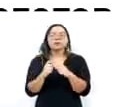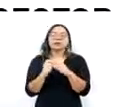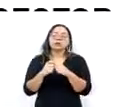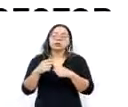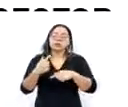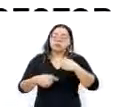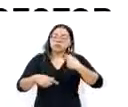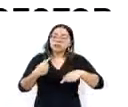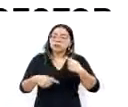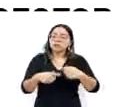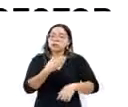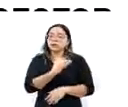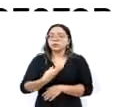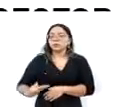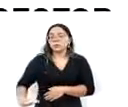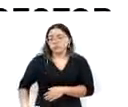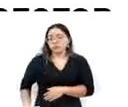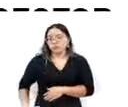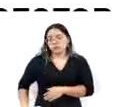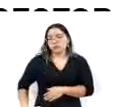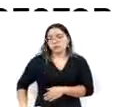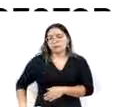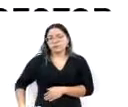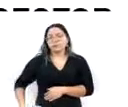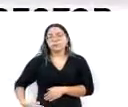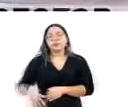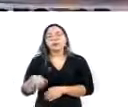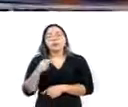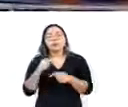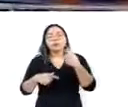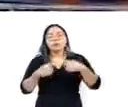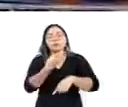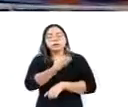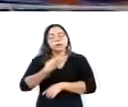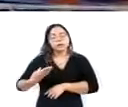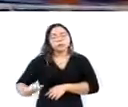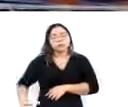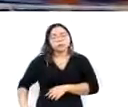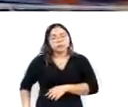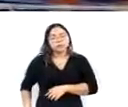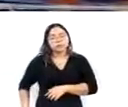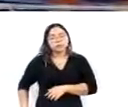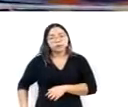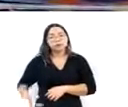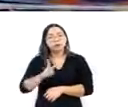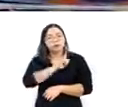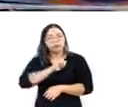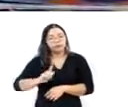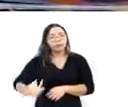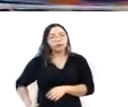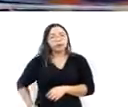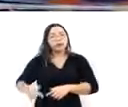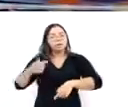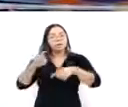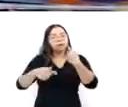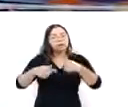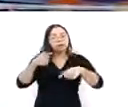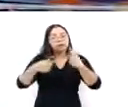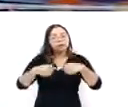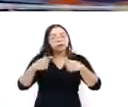com políticas públicas. Só se supera dificuldades, desafios com políticas públicas